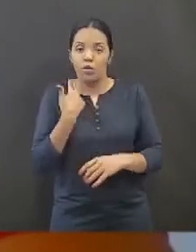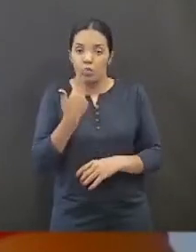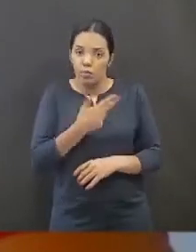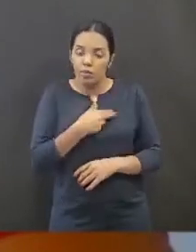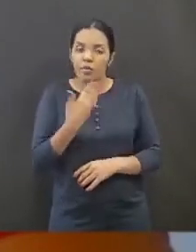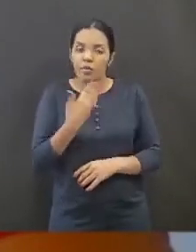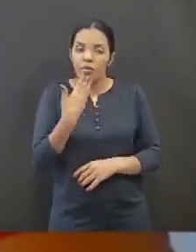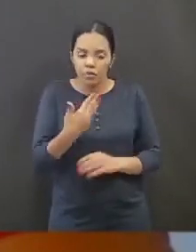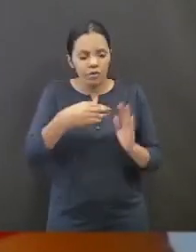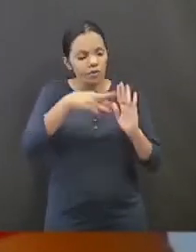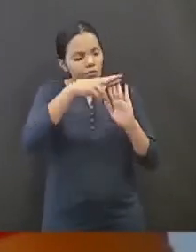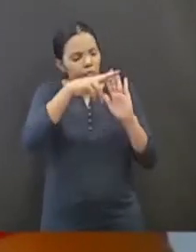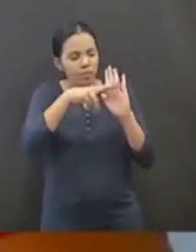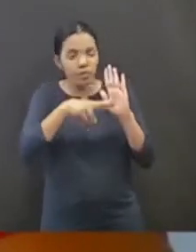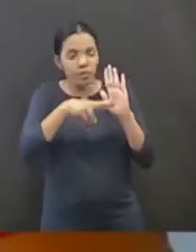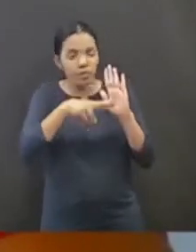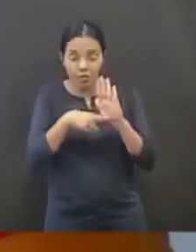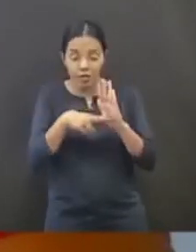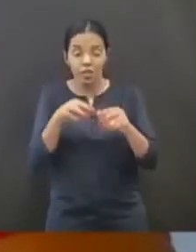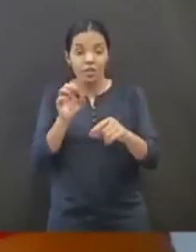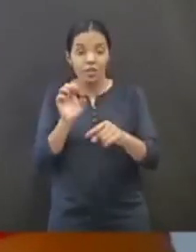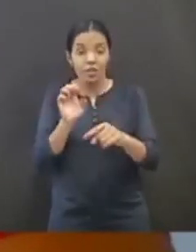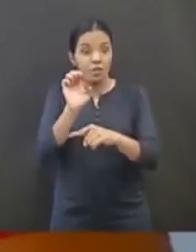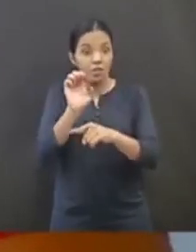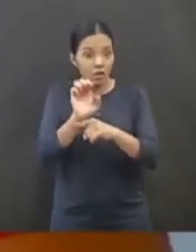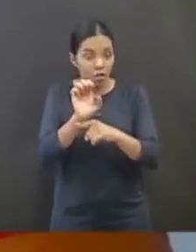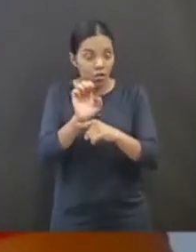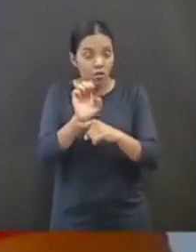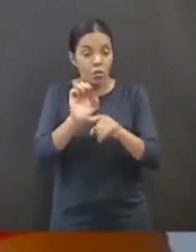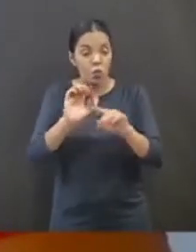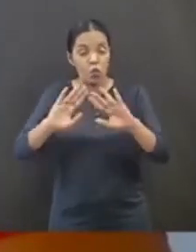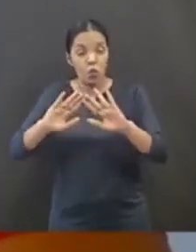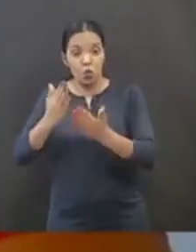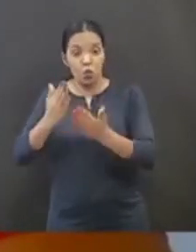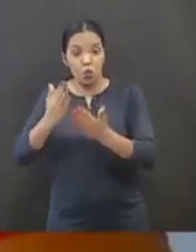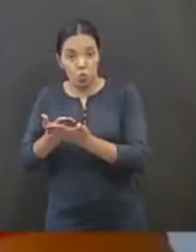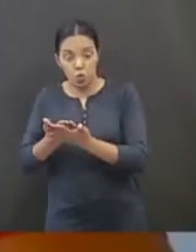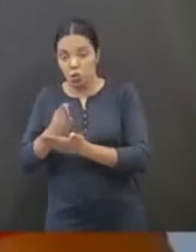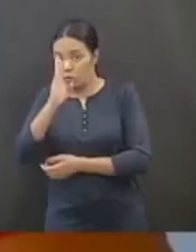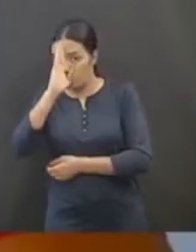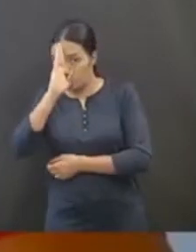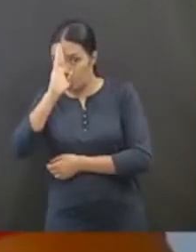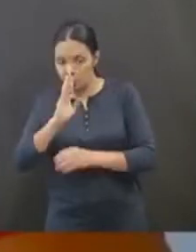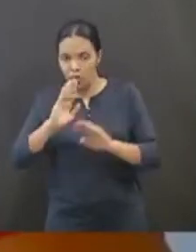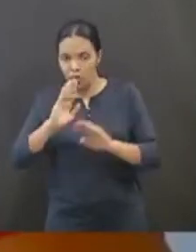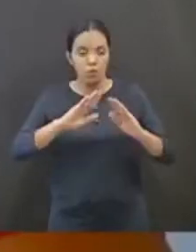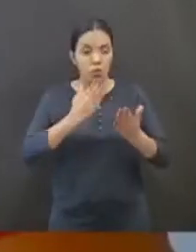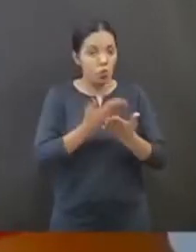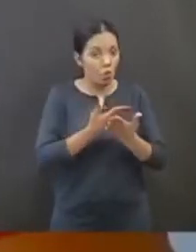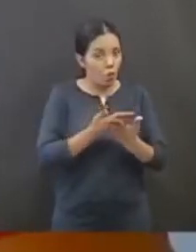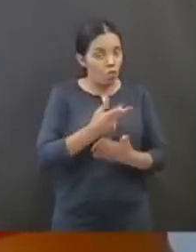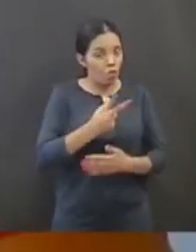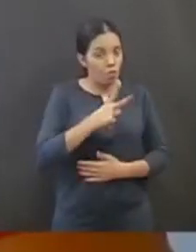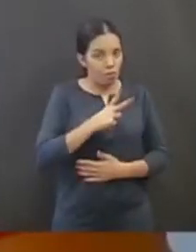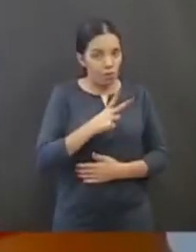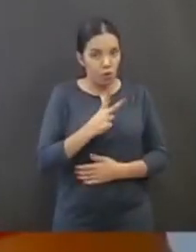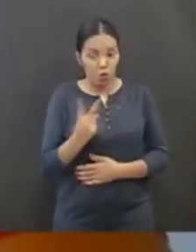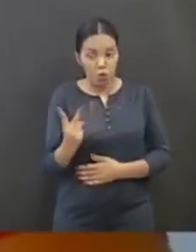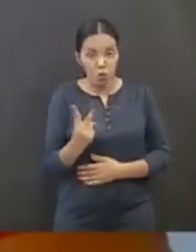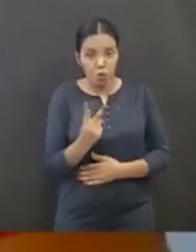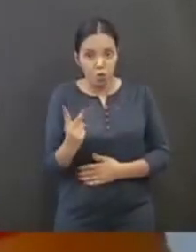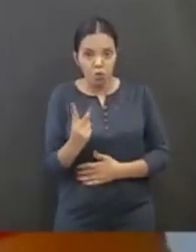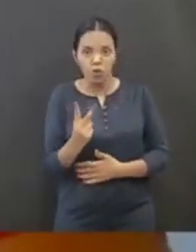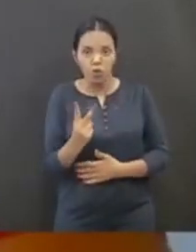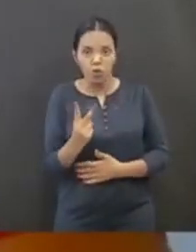segurança estadual para as escolas públicas, privadas, feito pelo pessoal da SESA, por